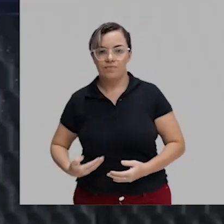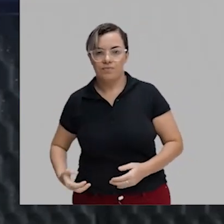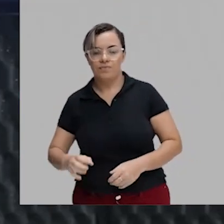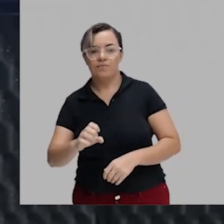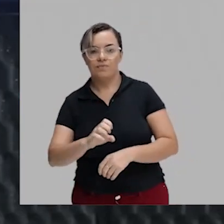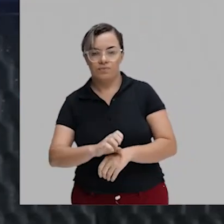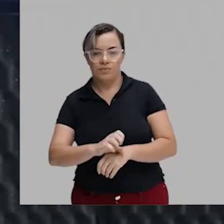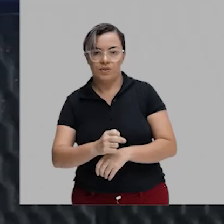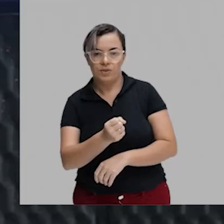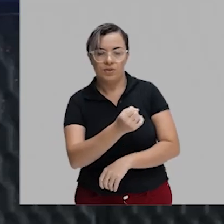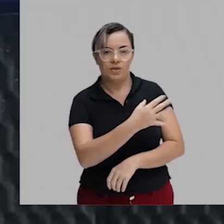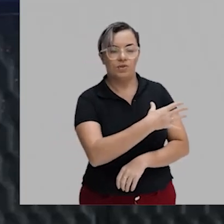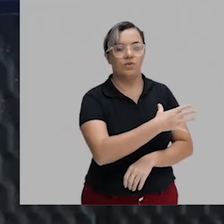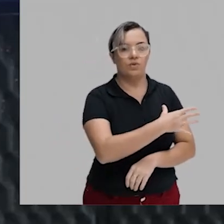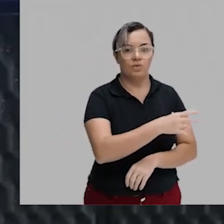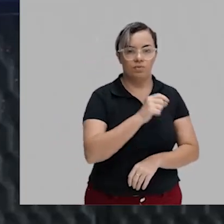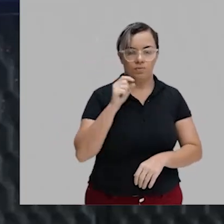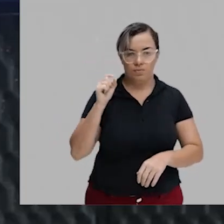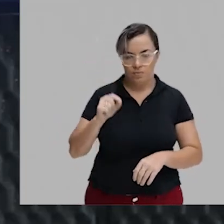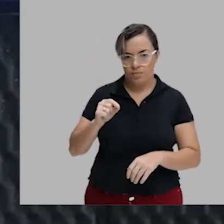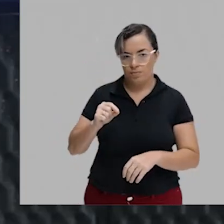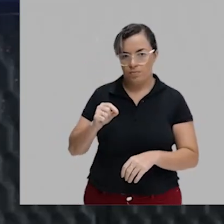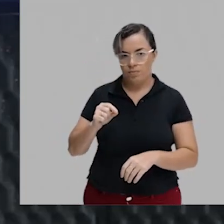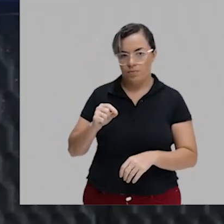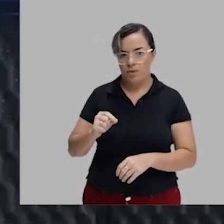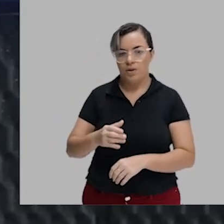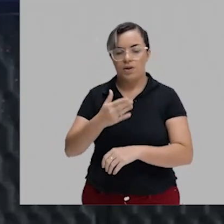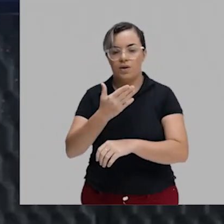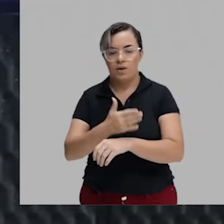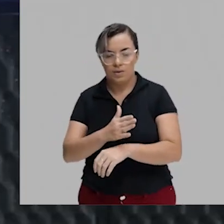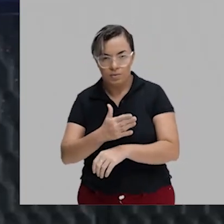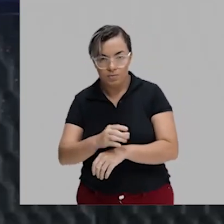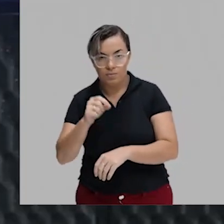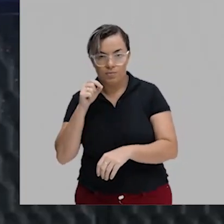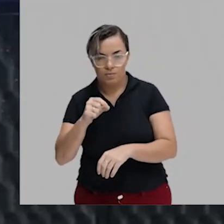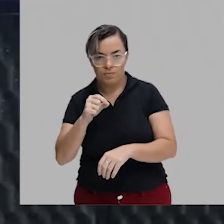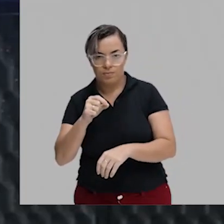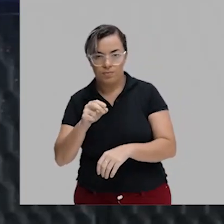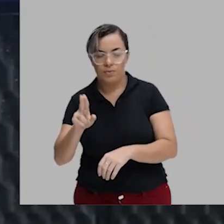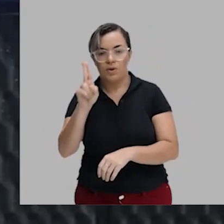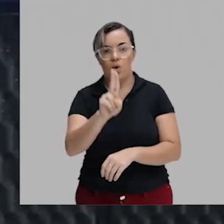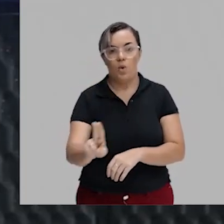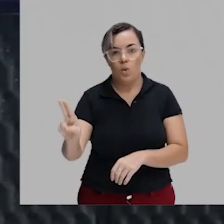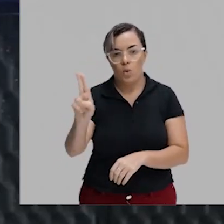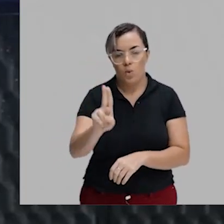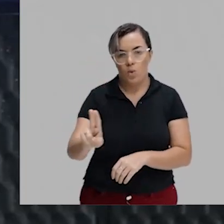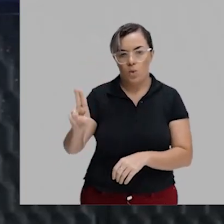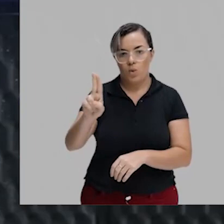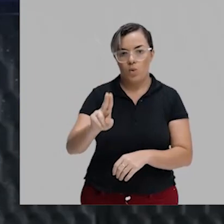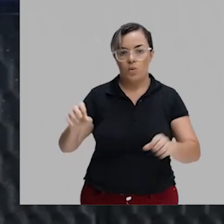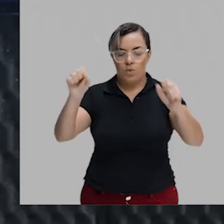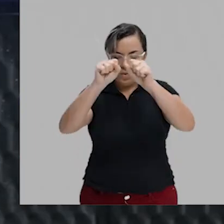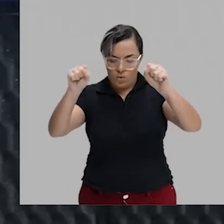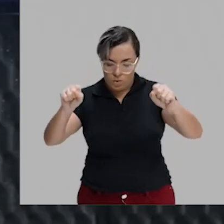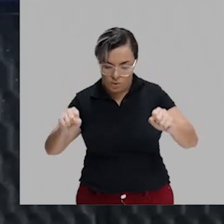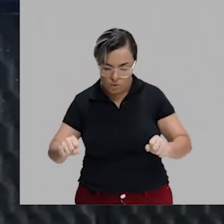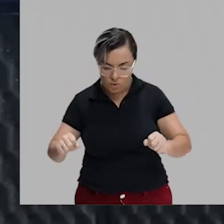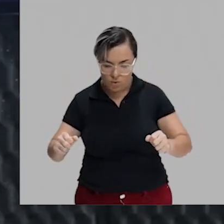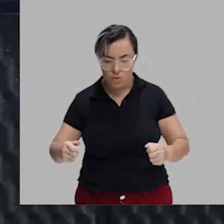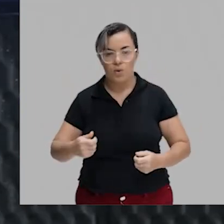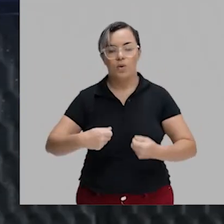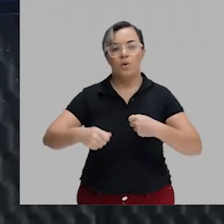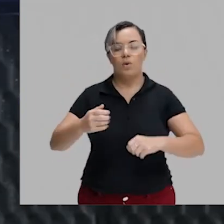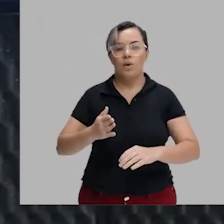nesse momento, esse Estado, ele coloca em prática o mercantilismo, intervindo na